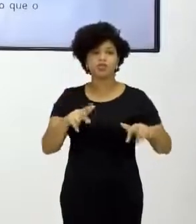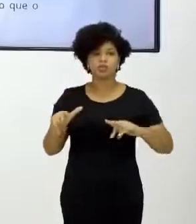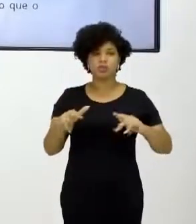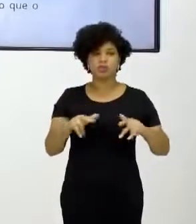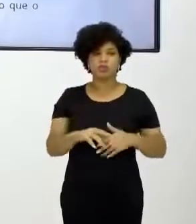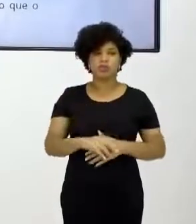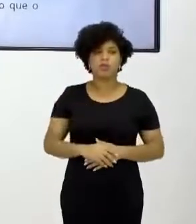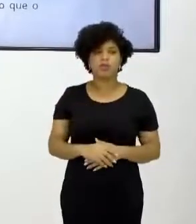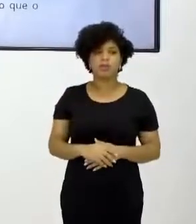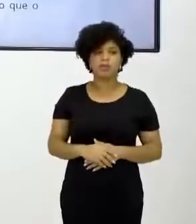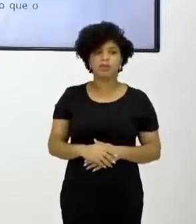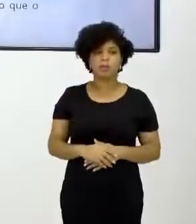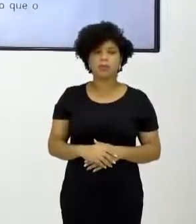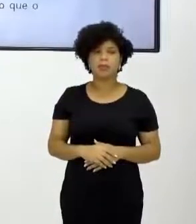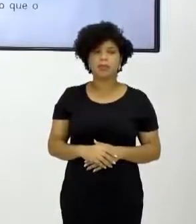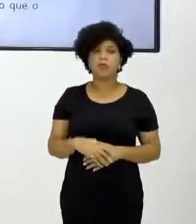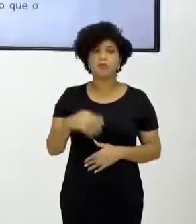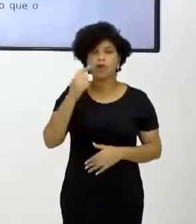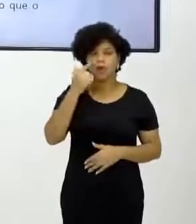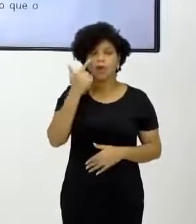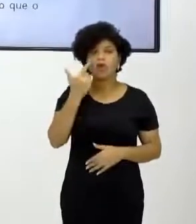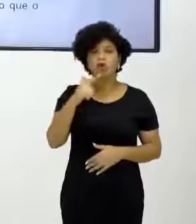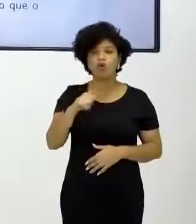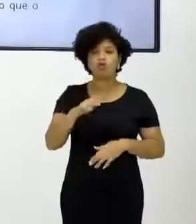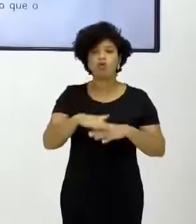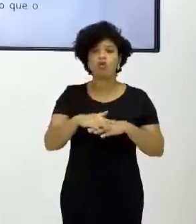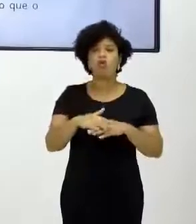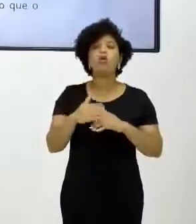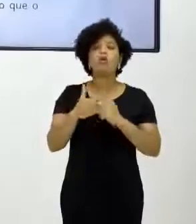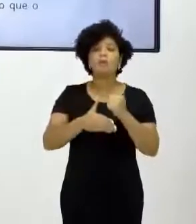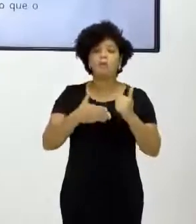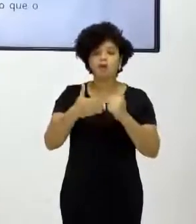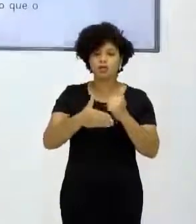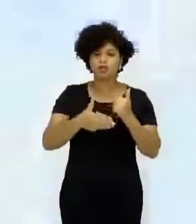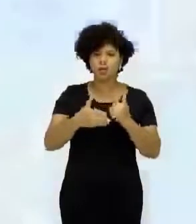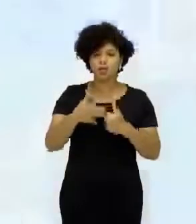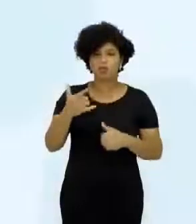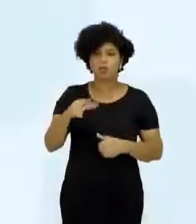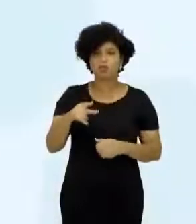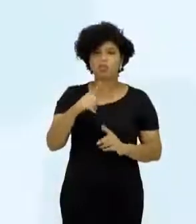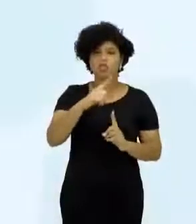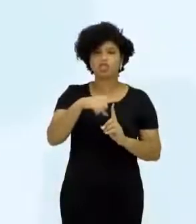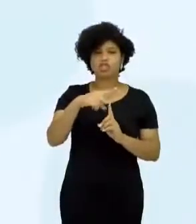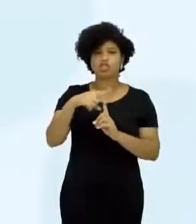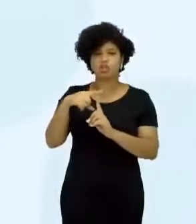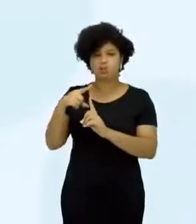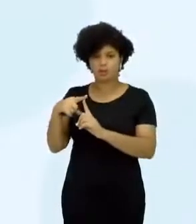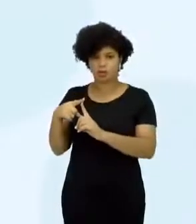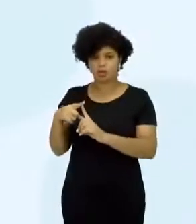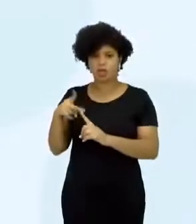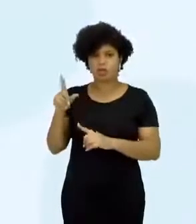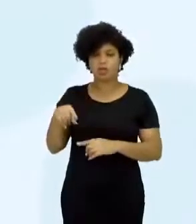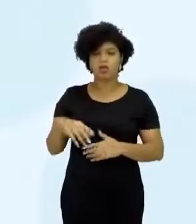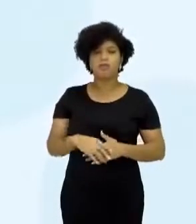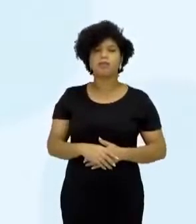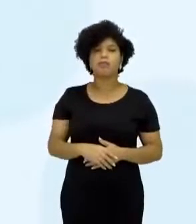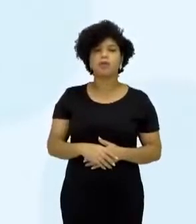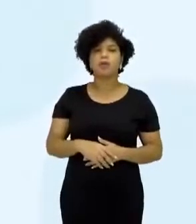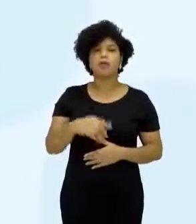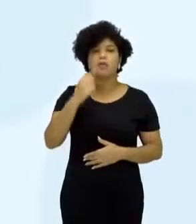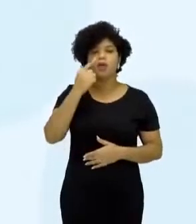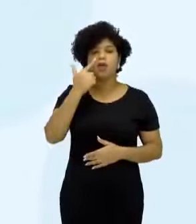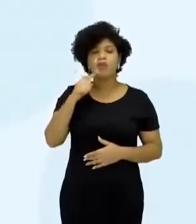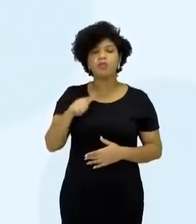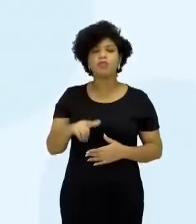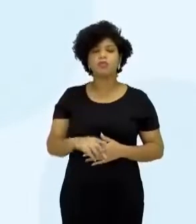distinguindo. Certo? Pensando no grave, do agudo, alta frequência e baixa frequência. E o timbre? O timbre está relacionado ao quê? Com